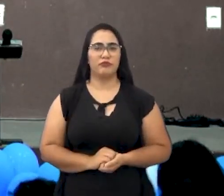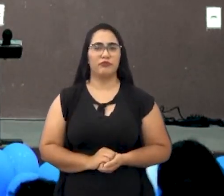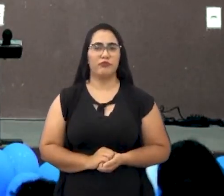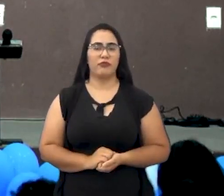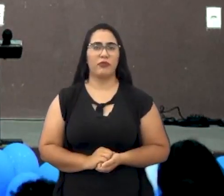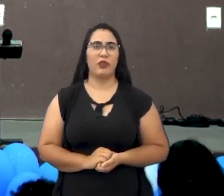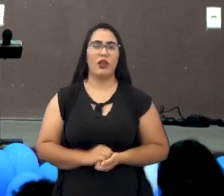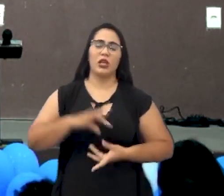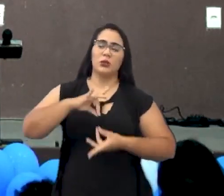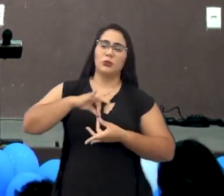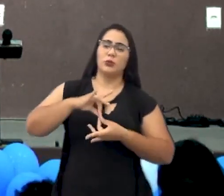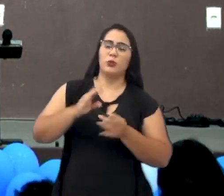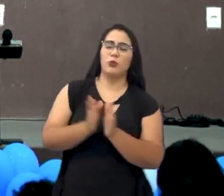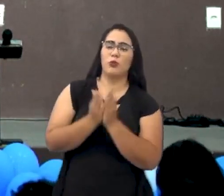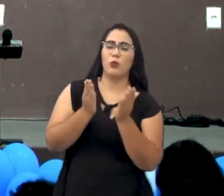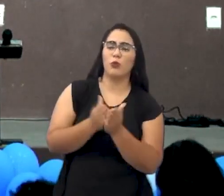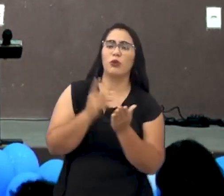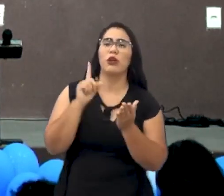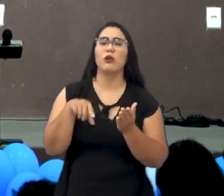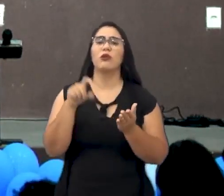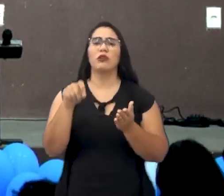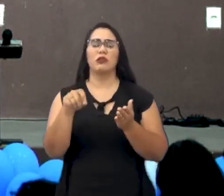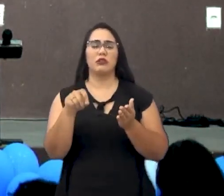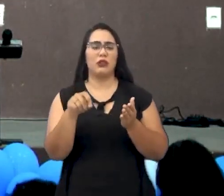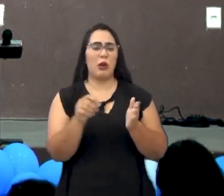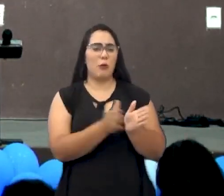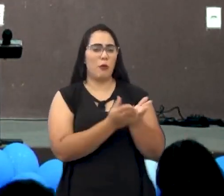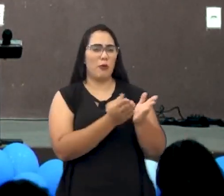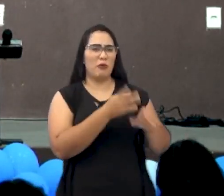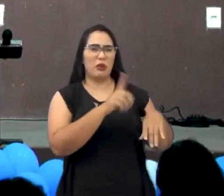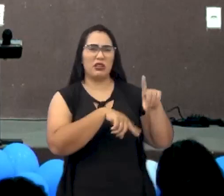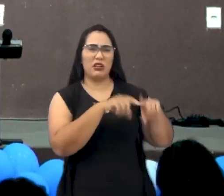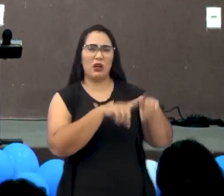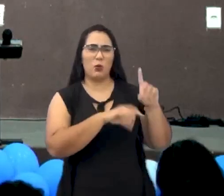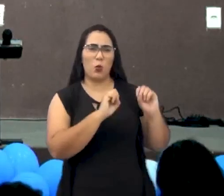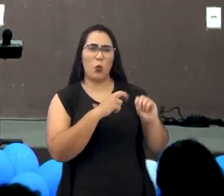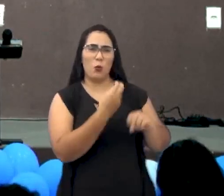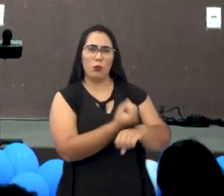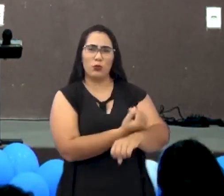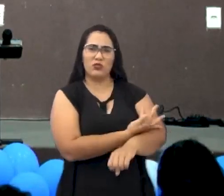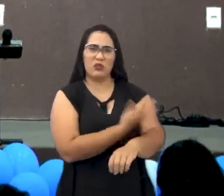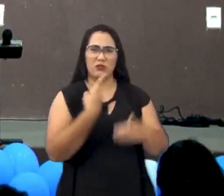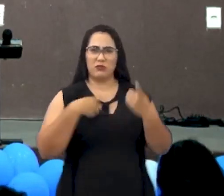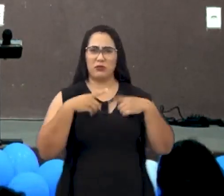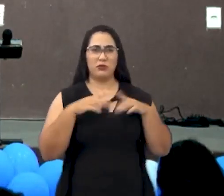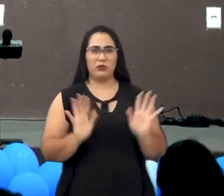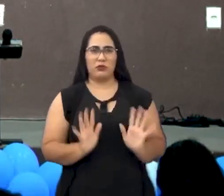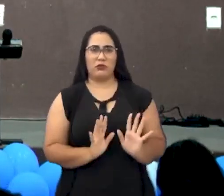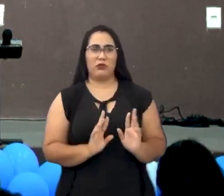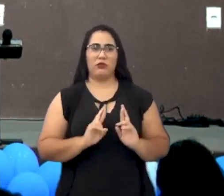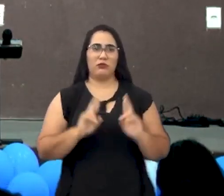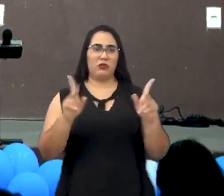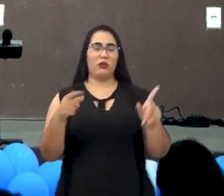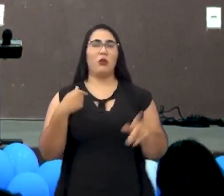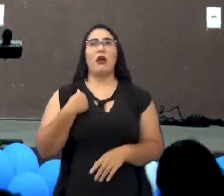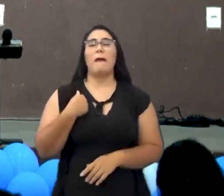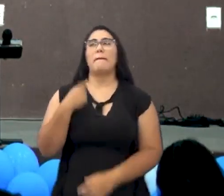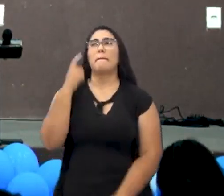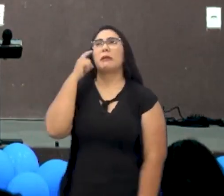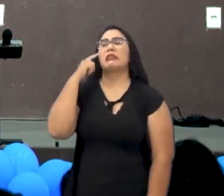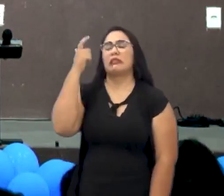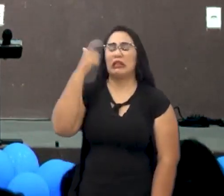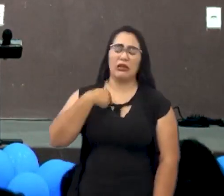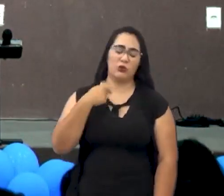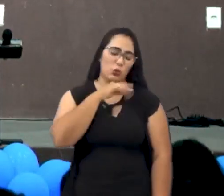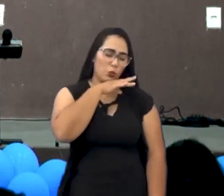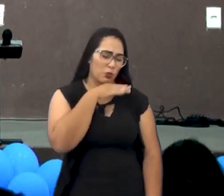Pobre de espírito não é pobreza material ou emocional depressiva. Autoimagem negativa,